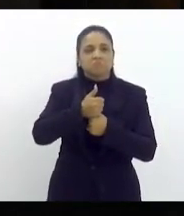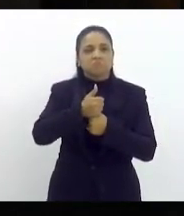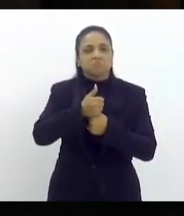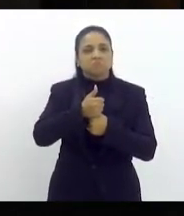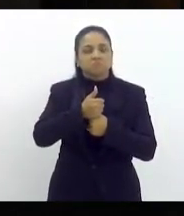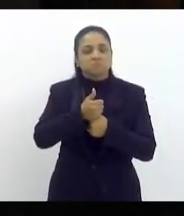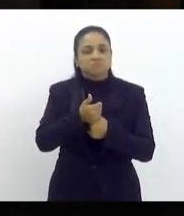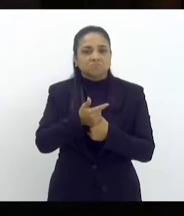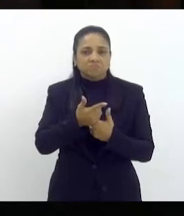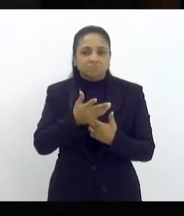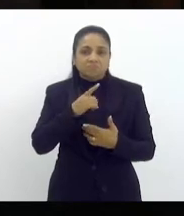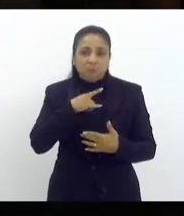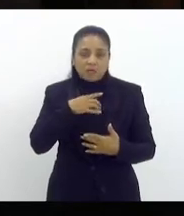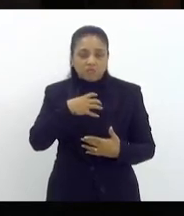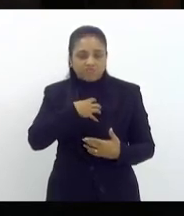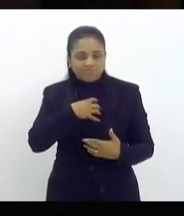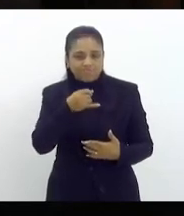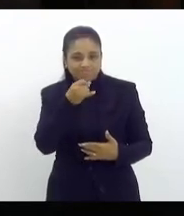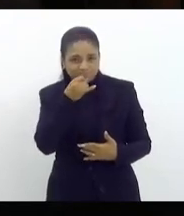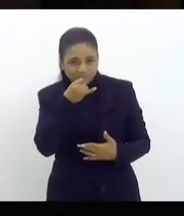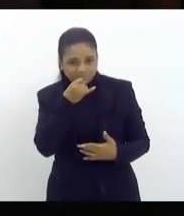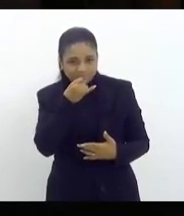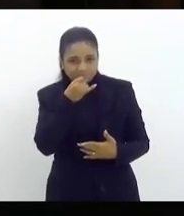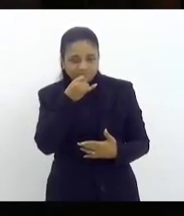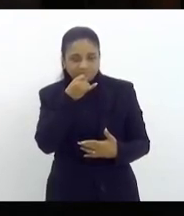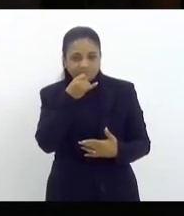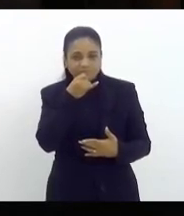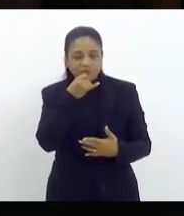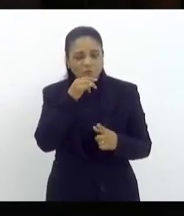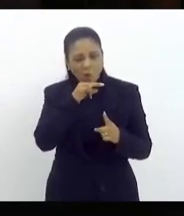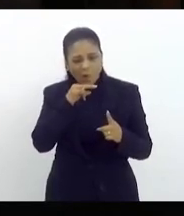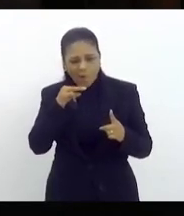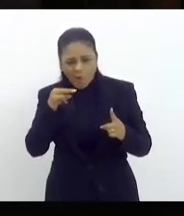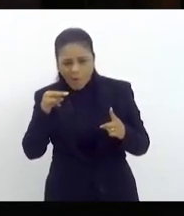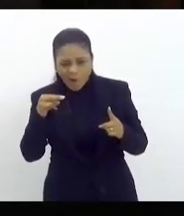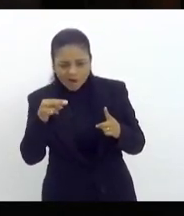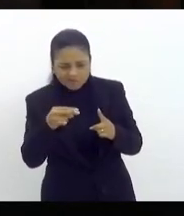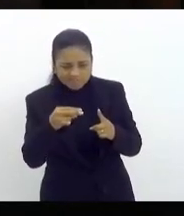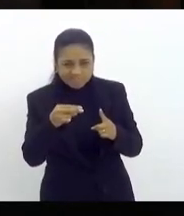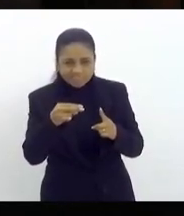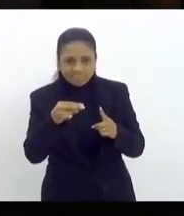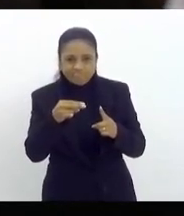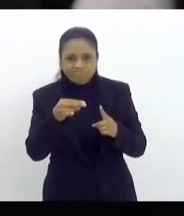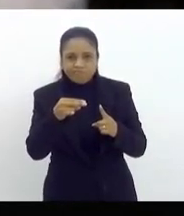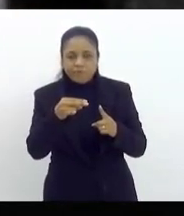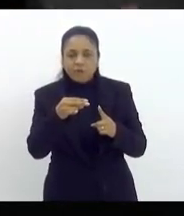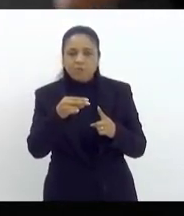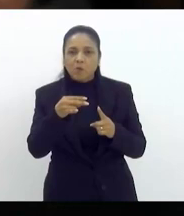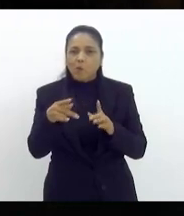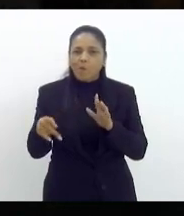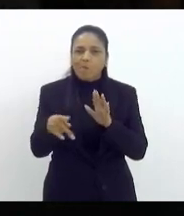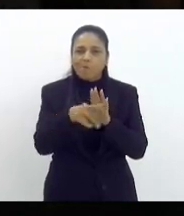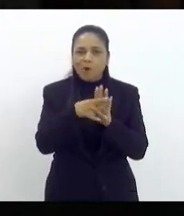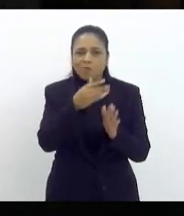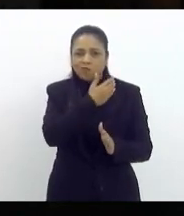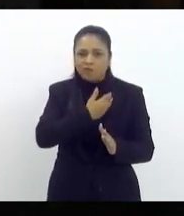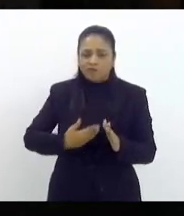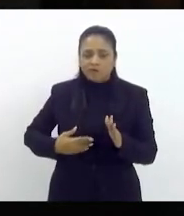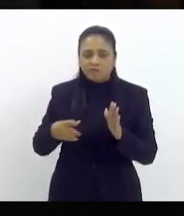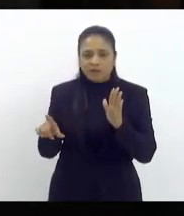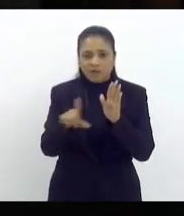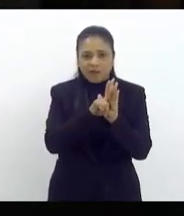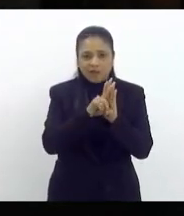saio triste para o que olho no cenário colocado pelo próprio governo na lei de diretrizes